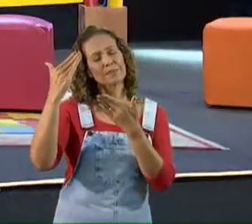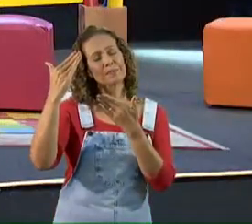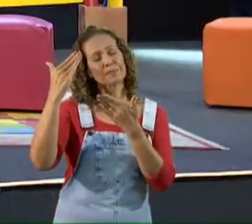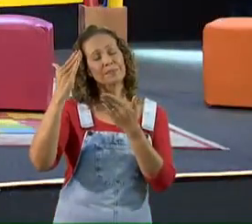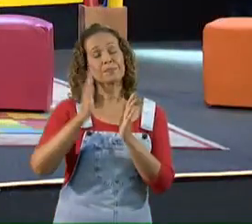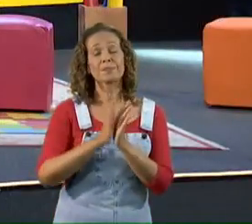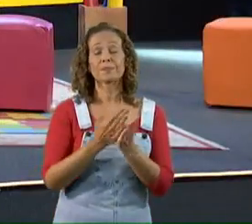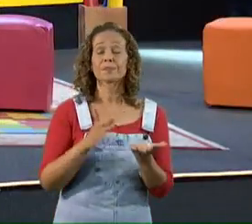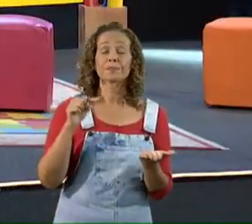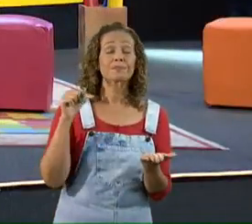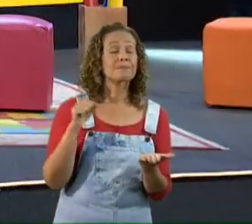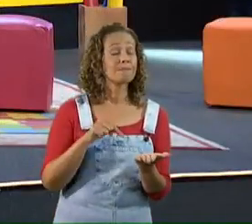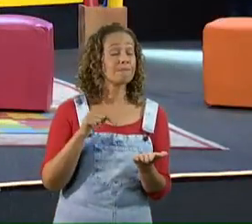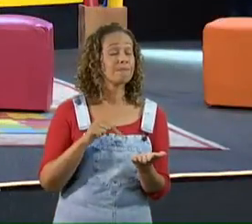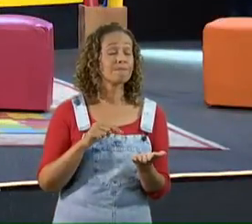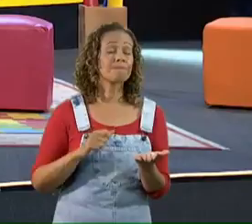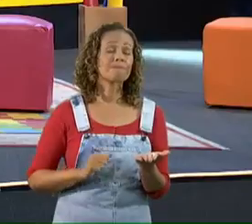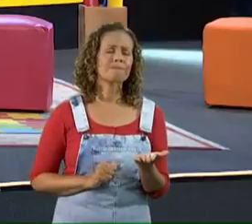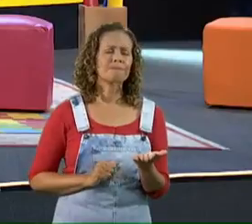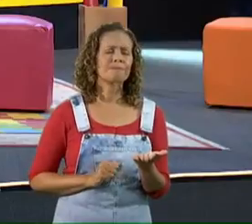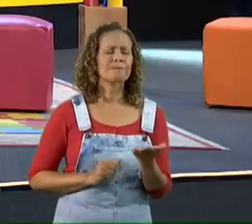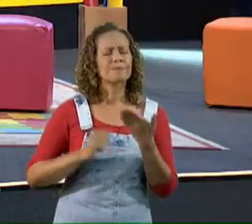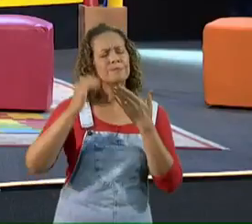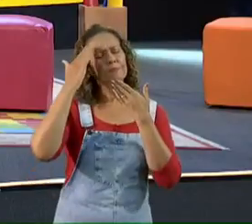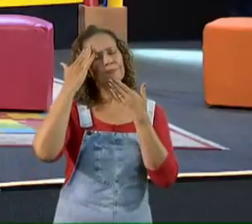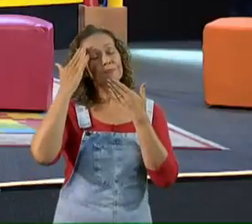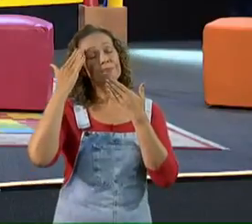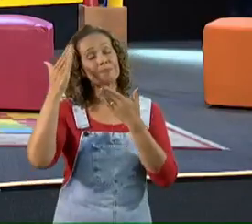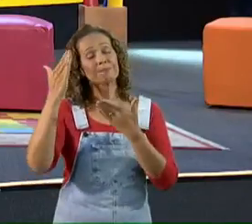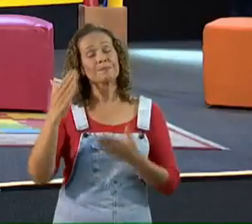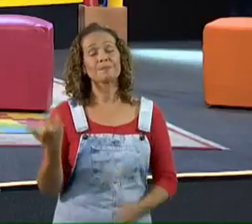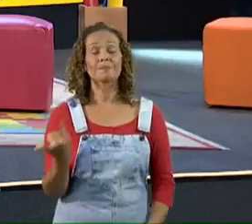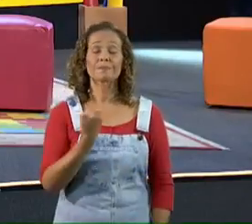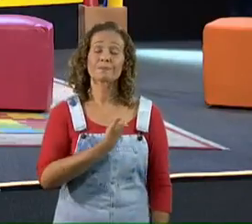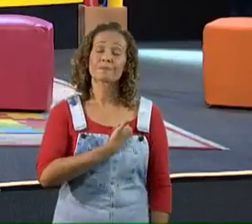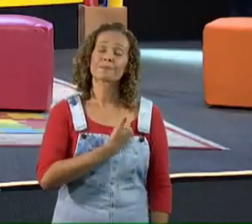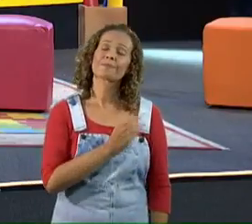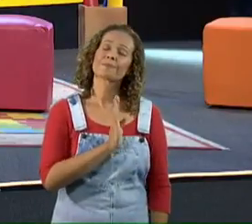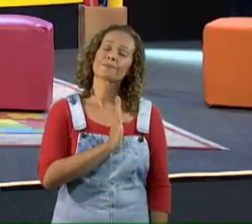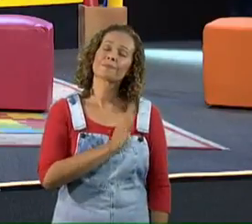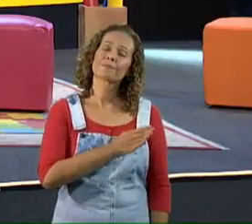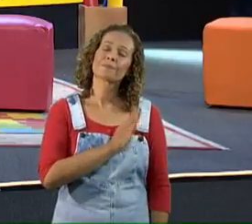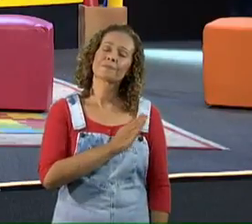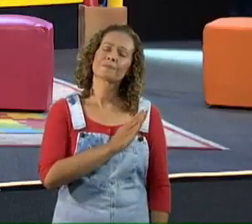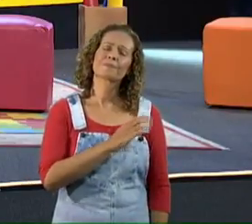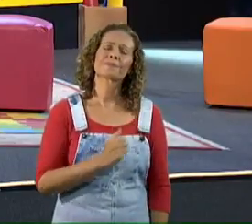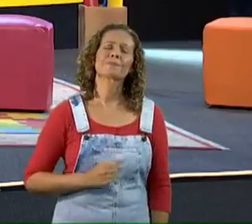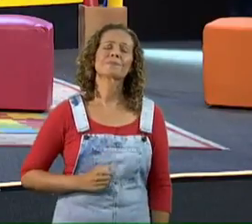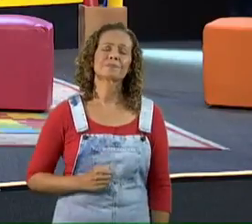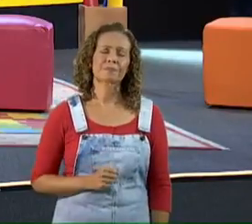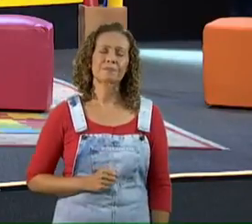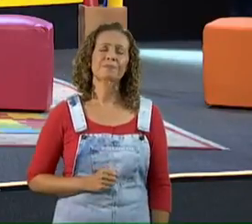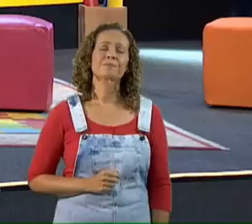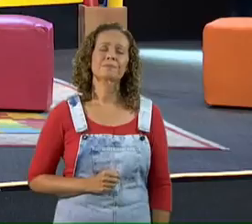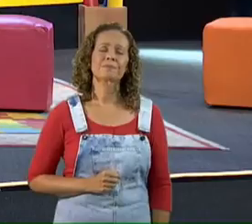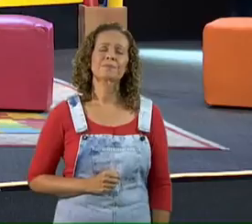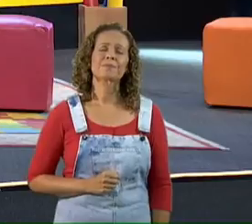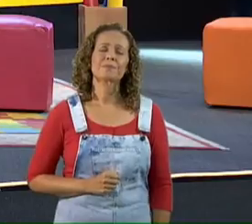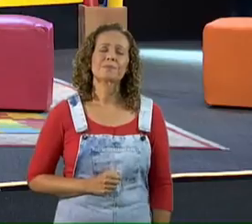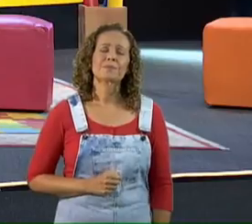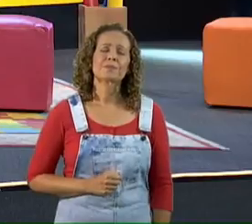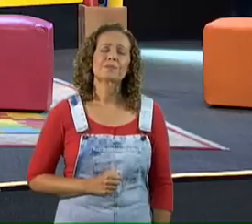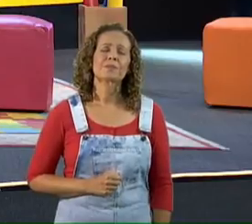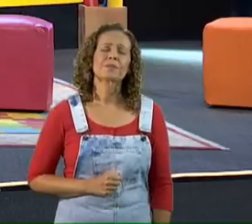tua palavra. Obrigado por falar ao meu coração. Eu recebo todas